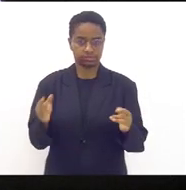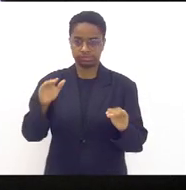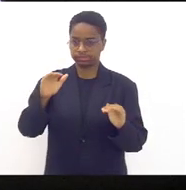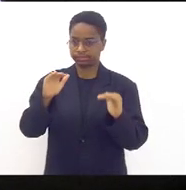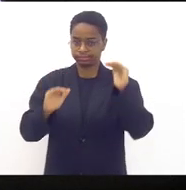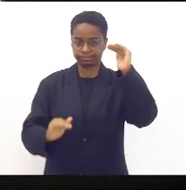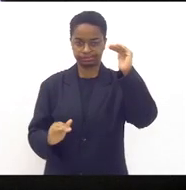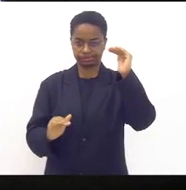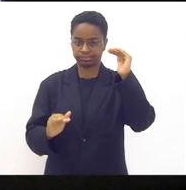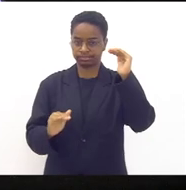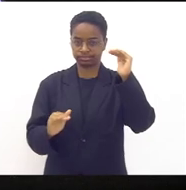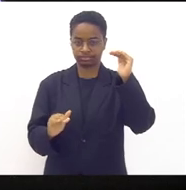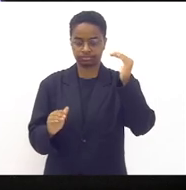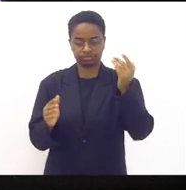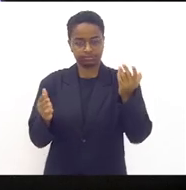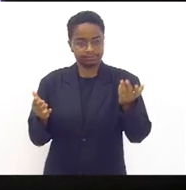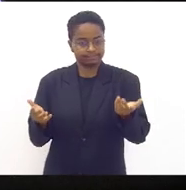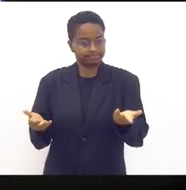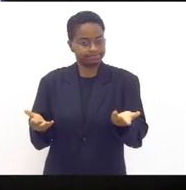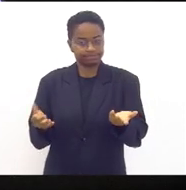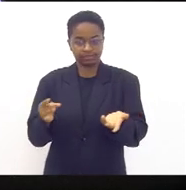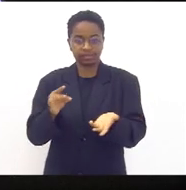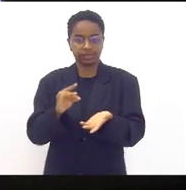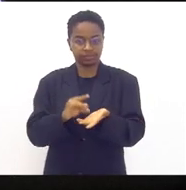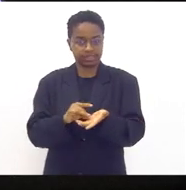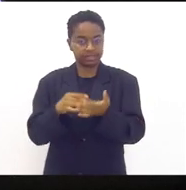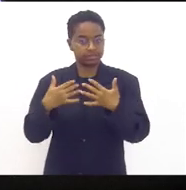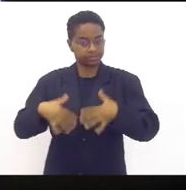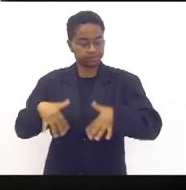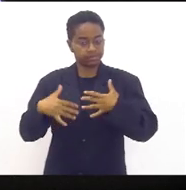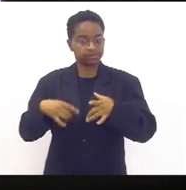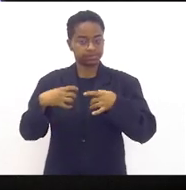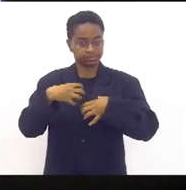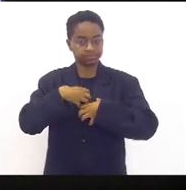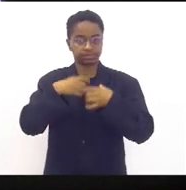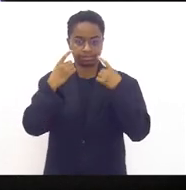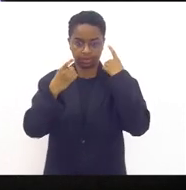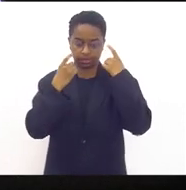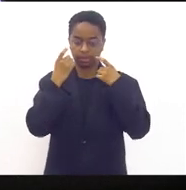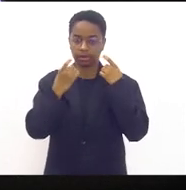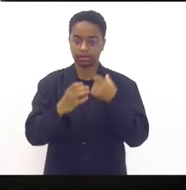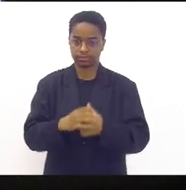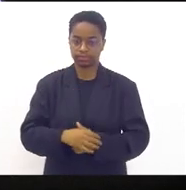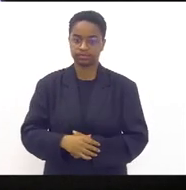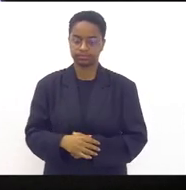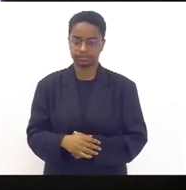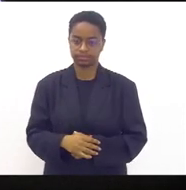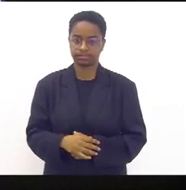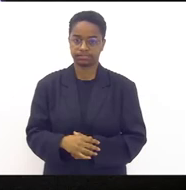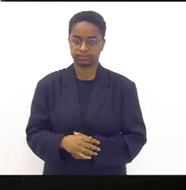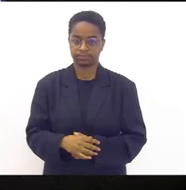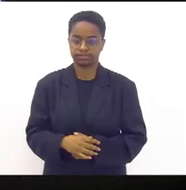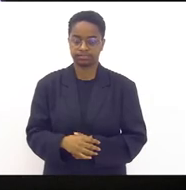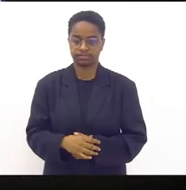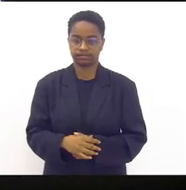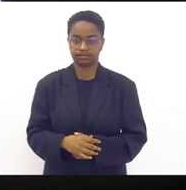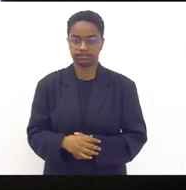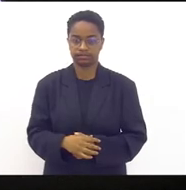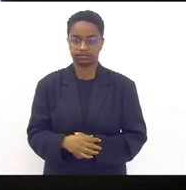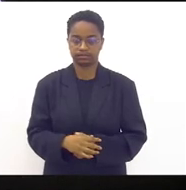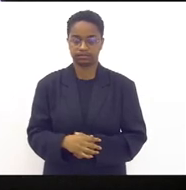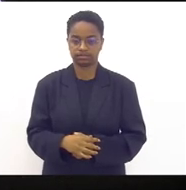É algo extremamente significativo e preocupante. Uma observação, né? Se você tem